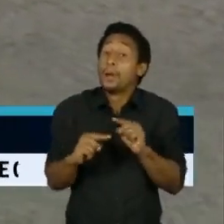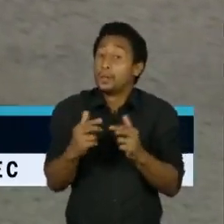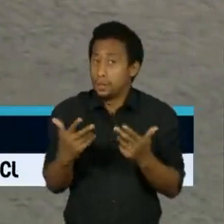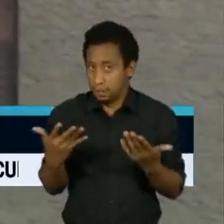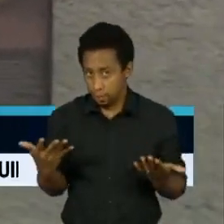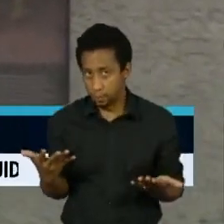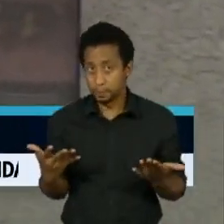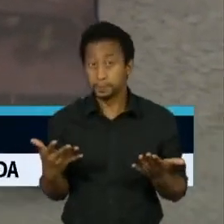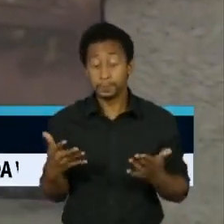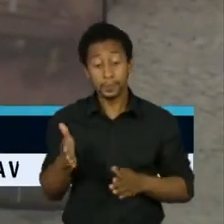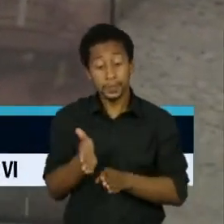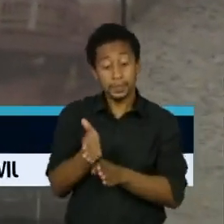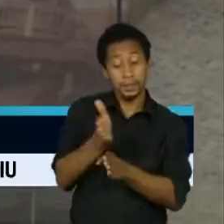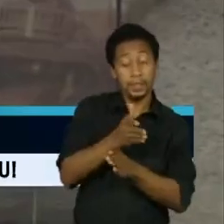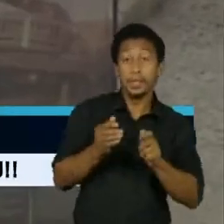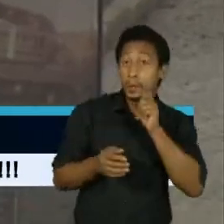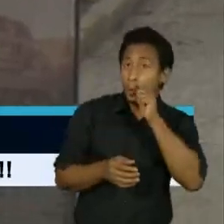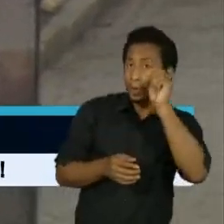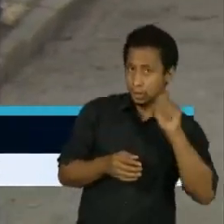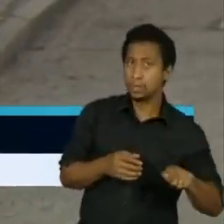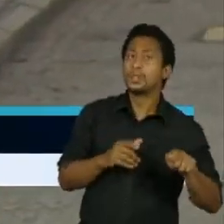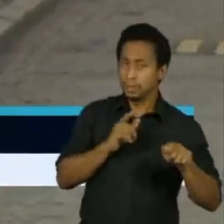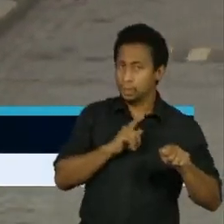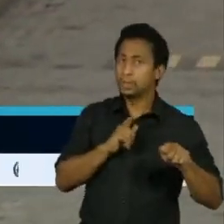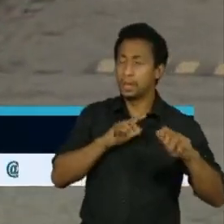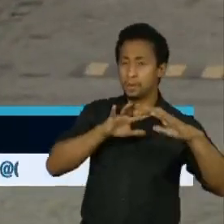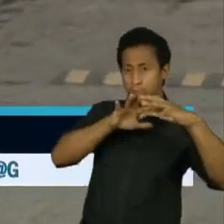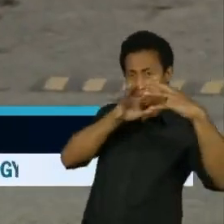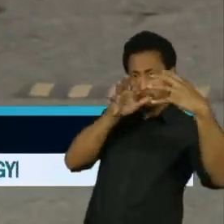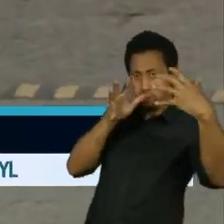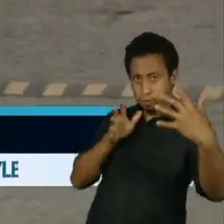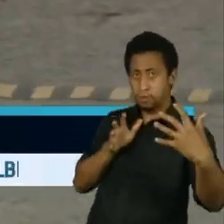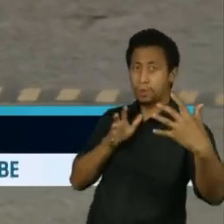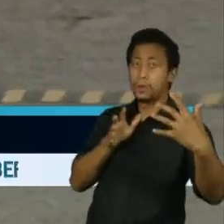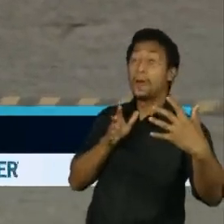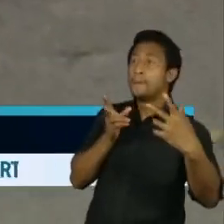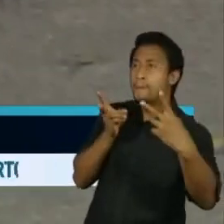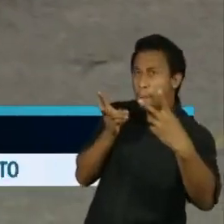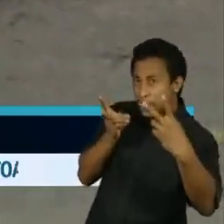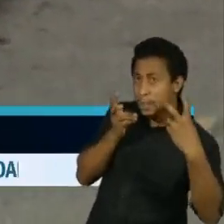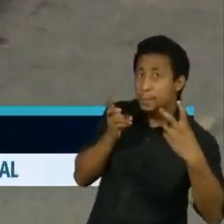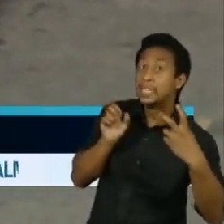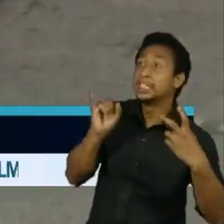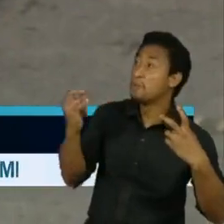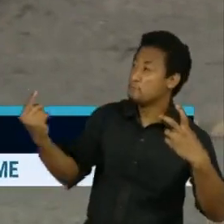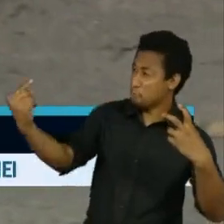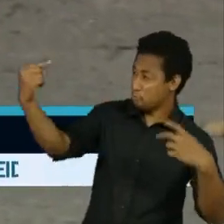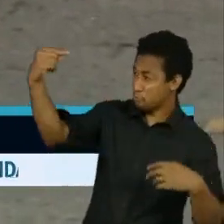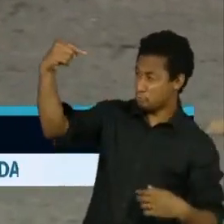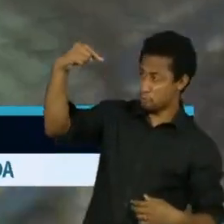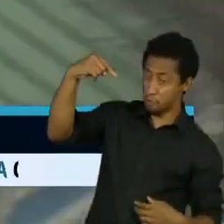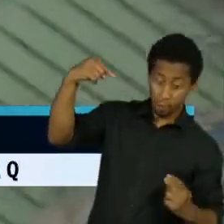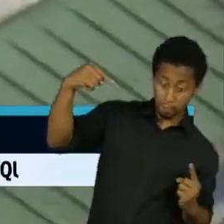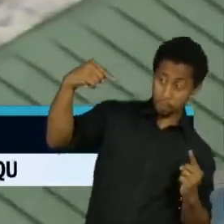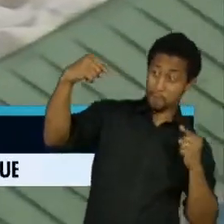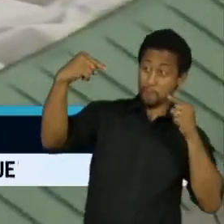lado ucraniano, esses sistemas de defesa antiaérea que se mostram efetivos, principalmente para a defesa de posições que